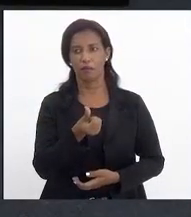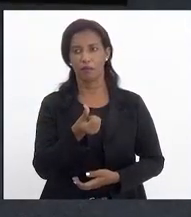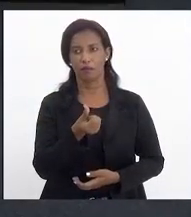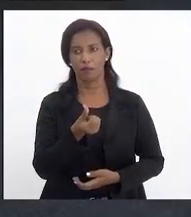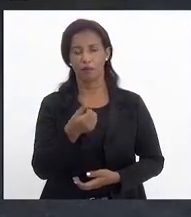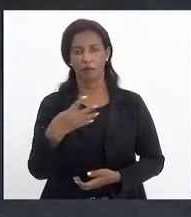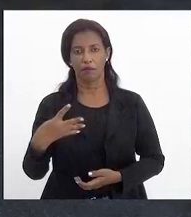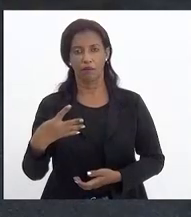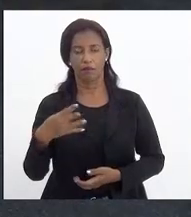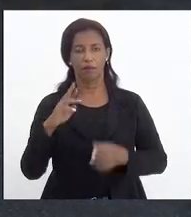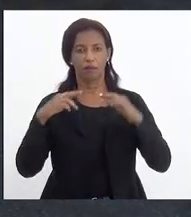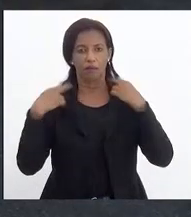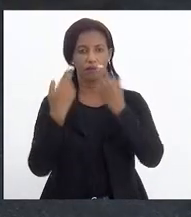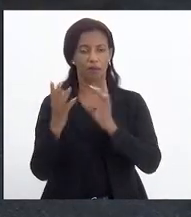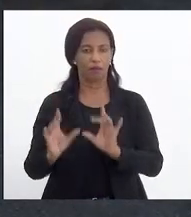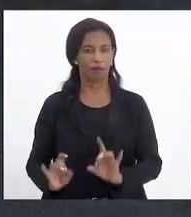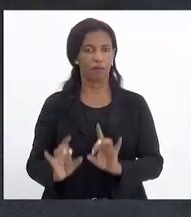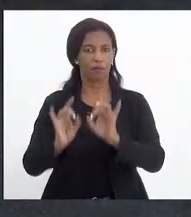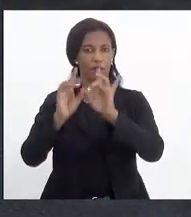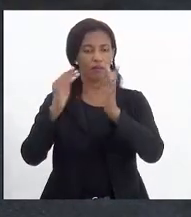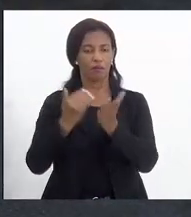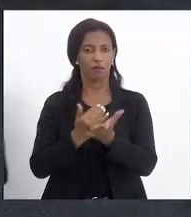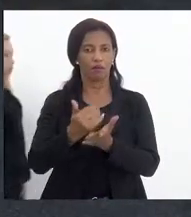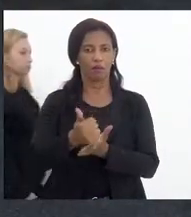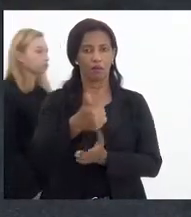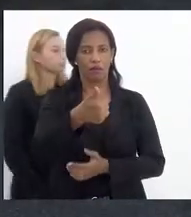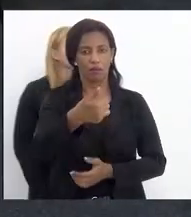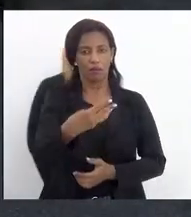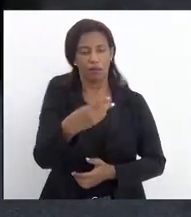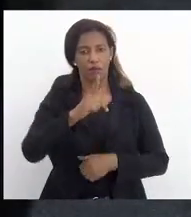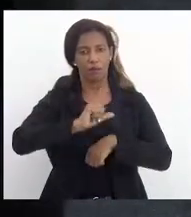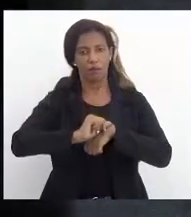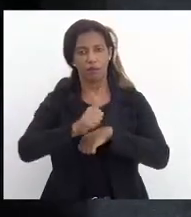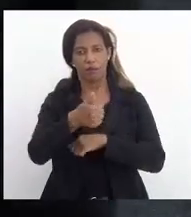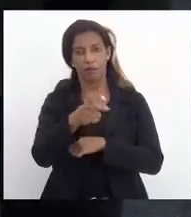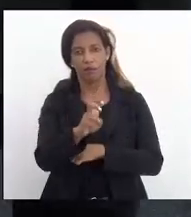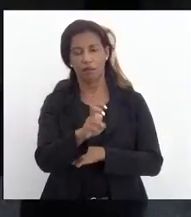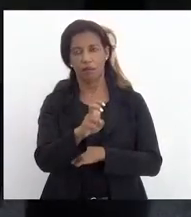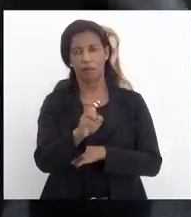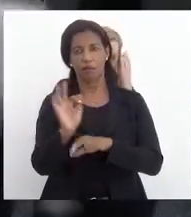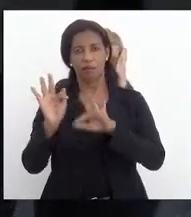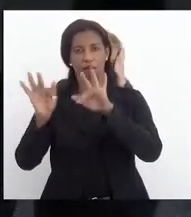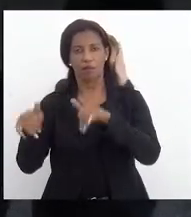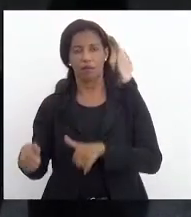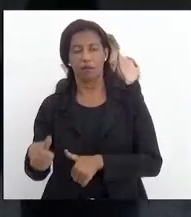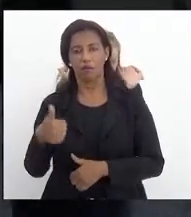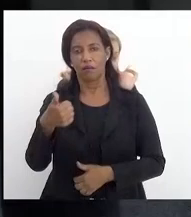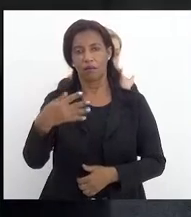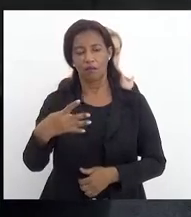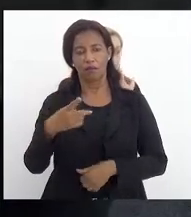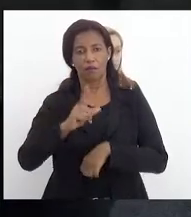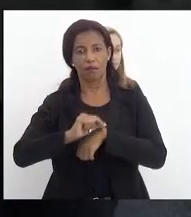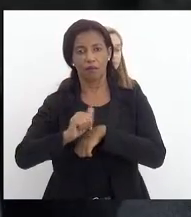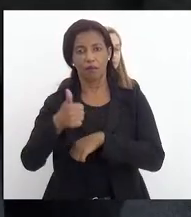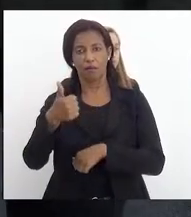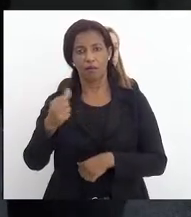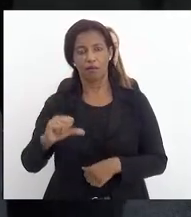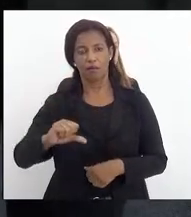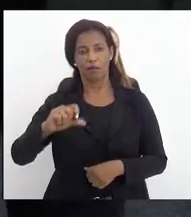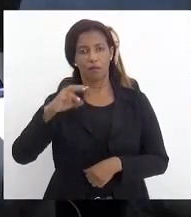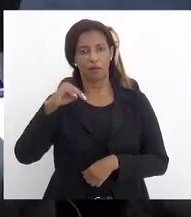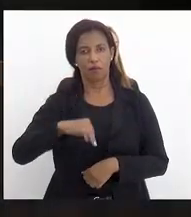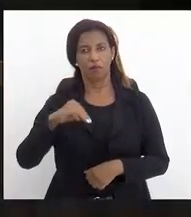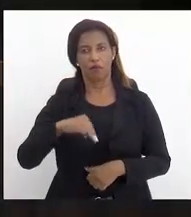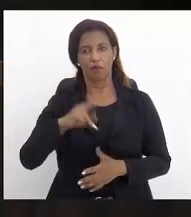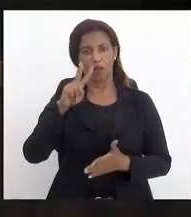174ª sessão extraordinária, que iniciada às 13 horas e 15 minutos, encerrou seus 14 horas e 19